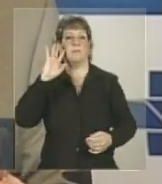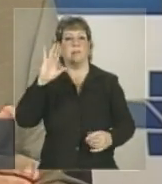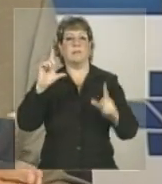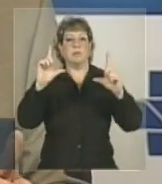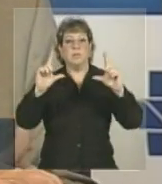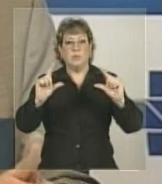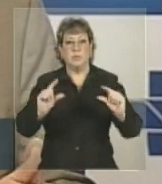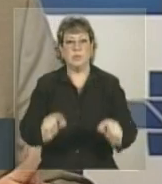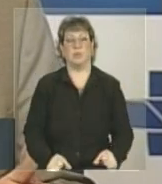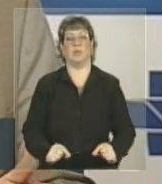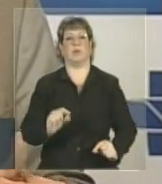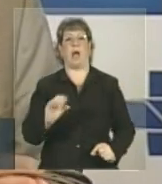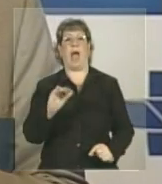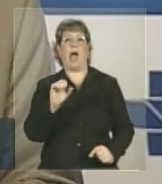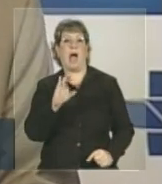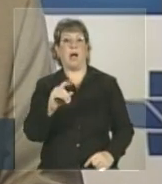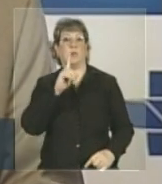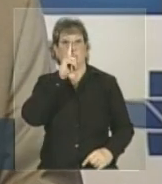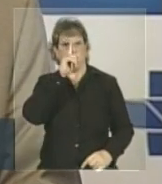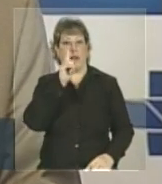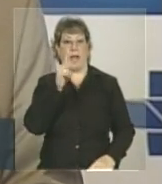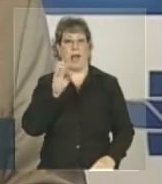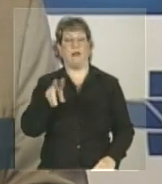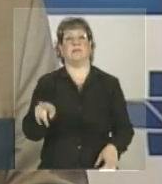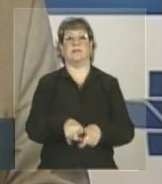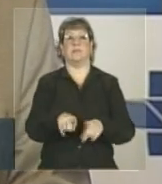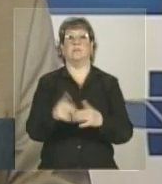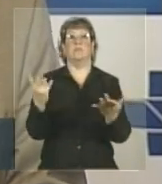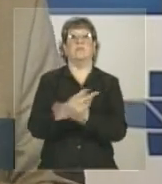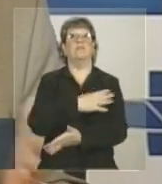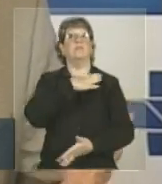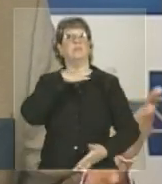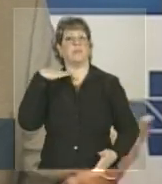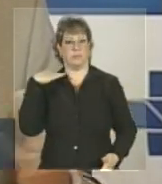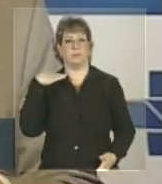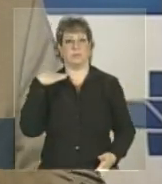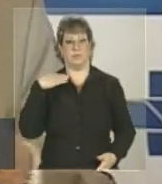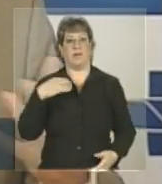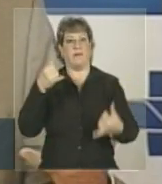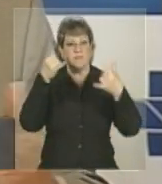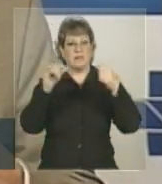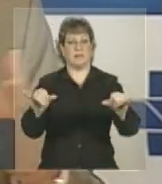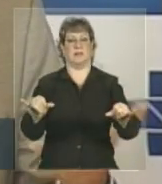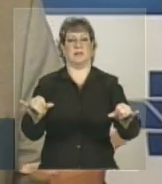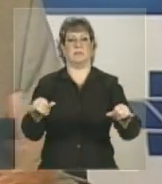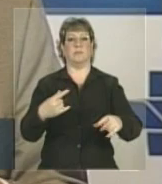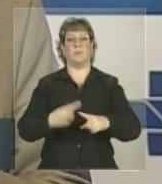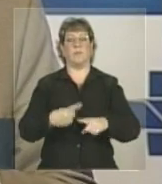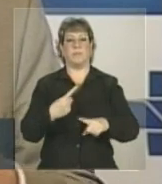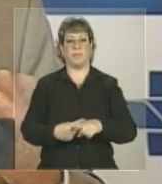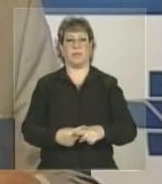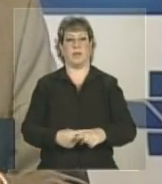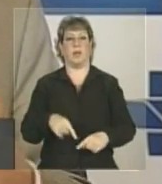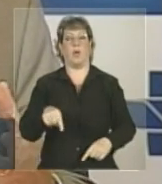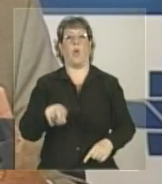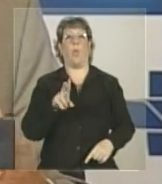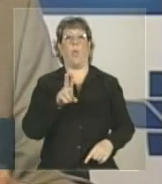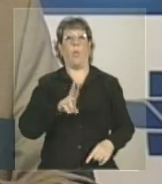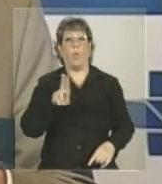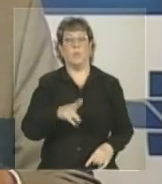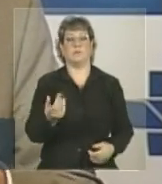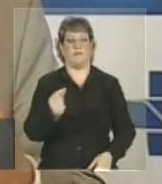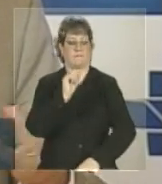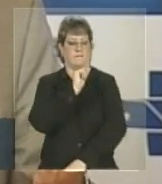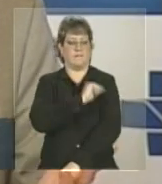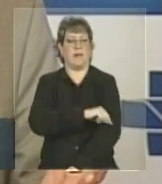casos graves e óbitos. Nós não temos comprovação, evidência científica do uso da vacina